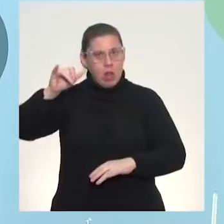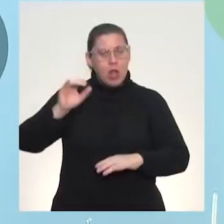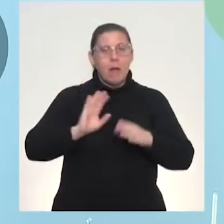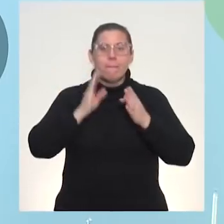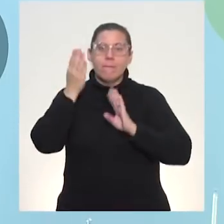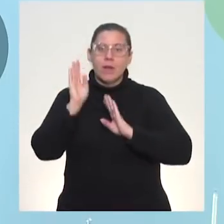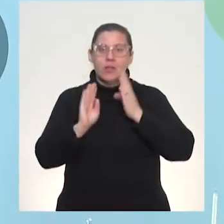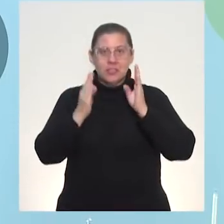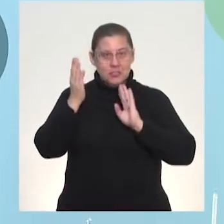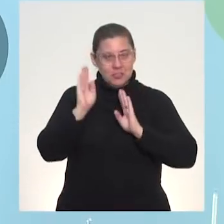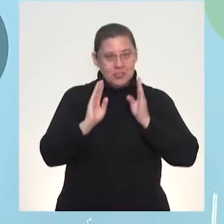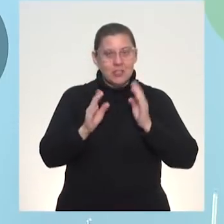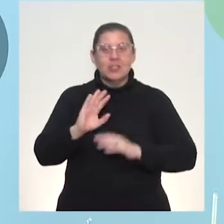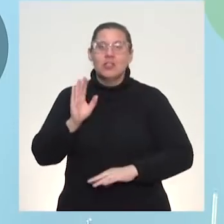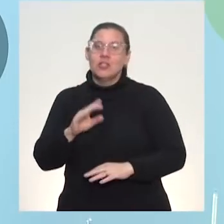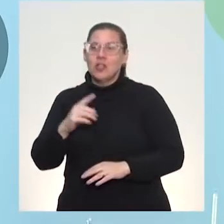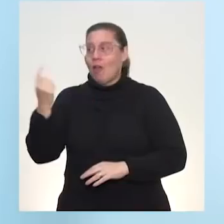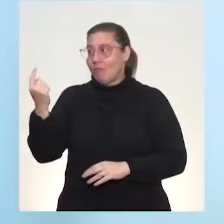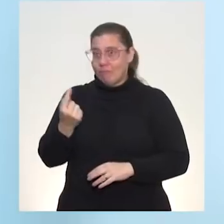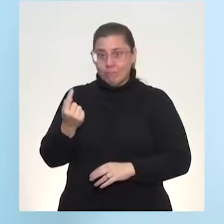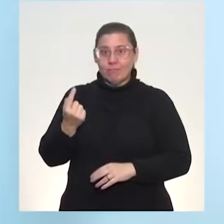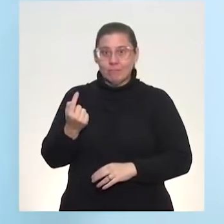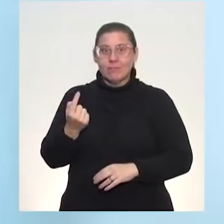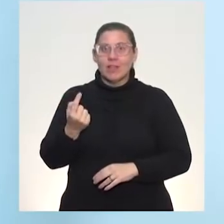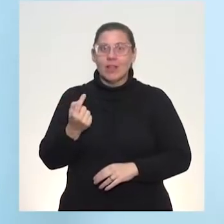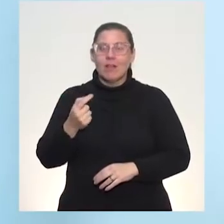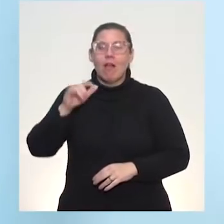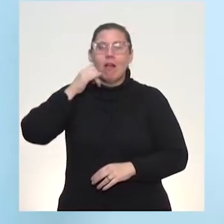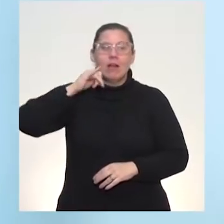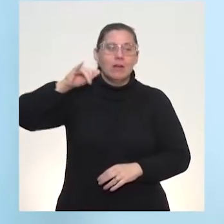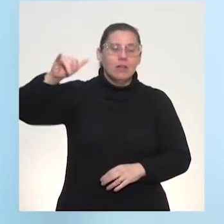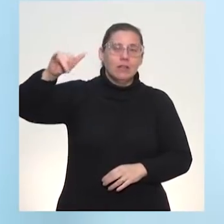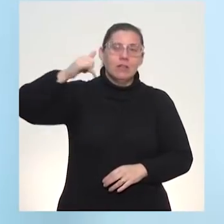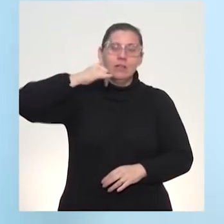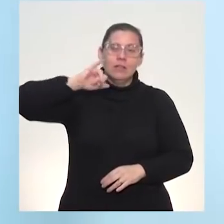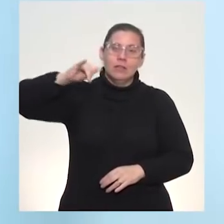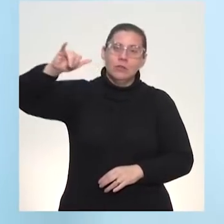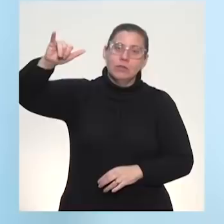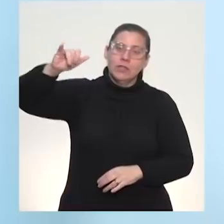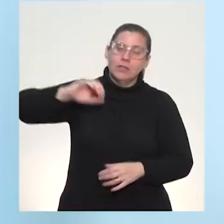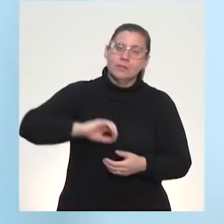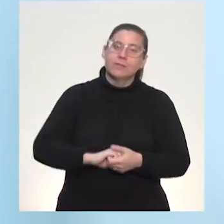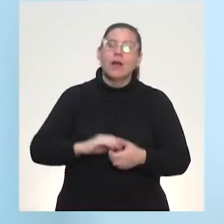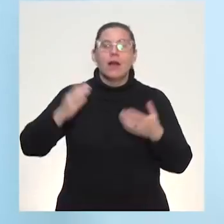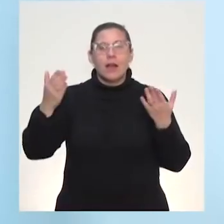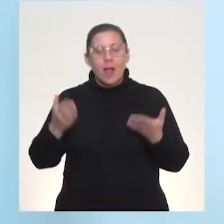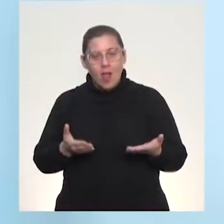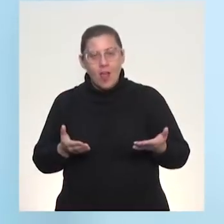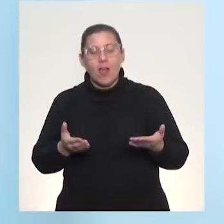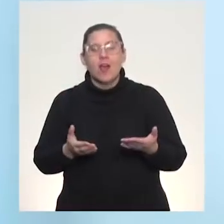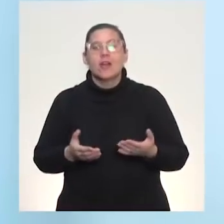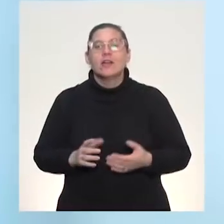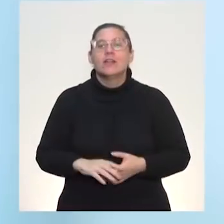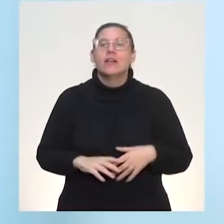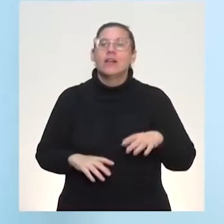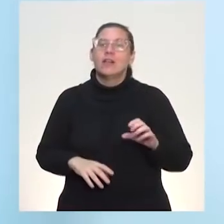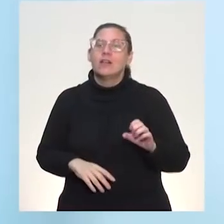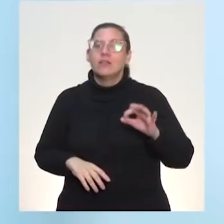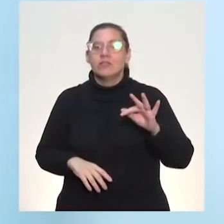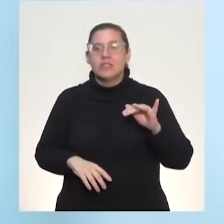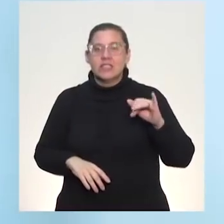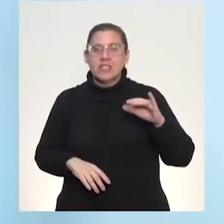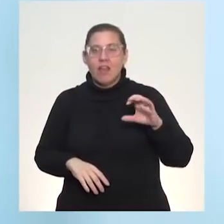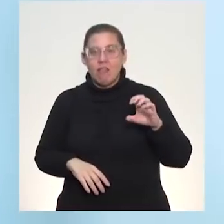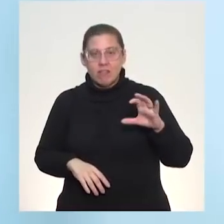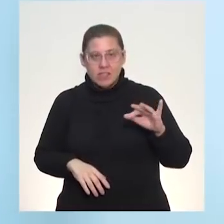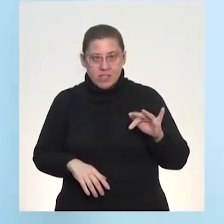falando nisso, né? Sim, já vieram de uma aula de hidrelétrica, né? De energia térmica. Agora a gente vai falar sobre a eficiência dessas